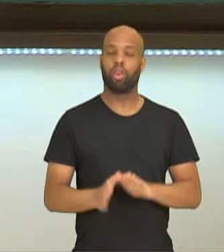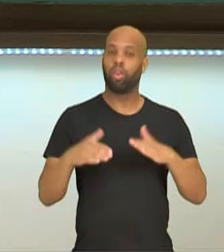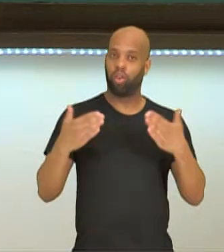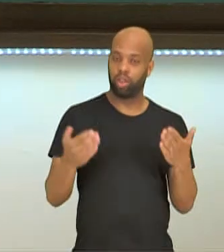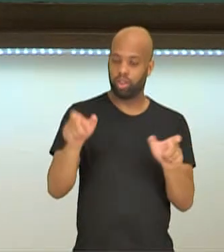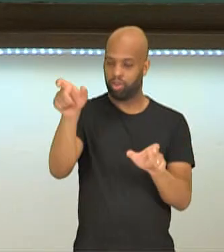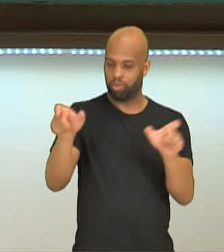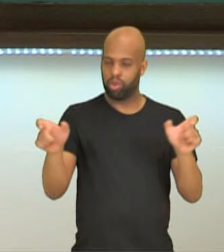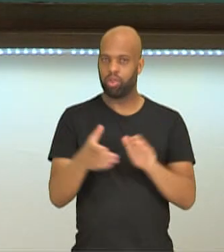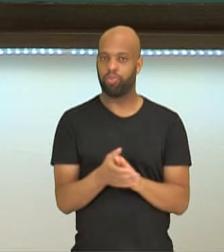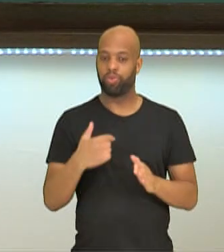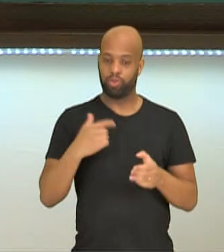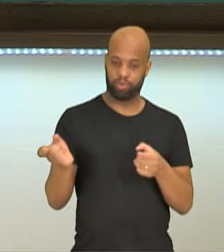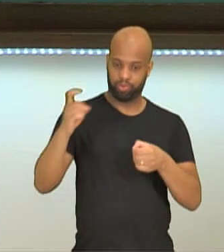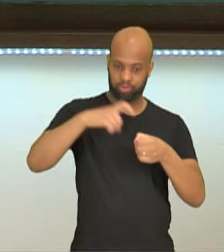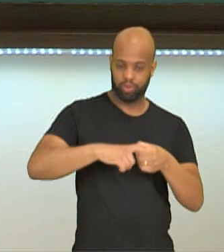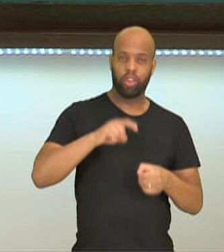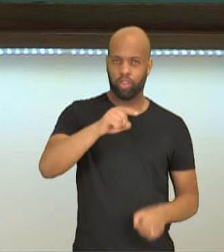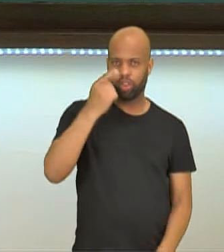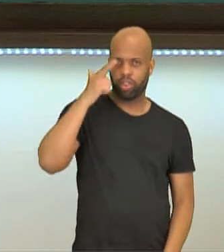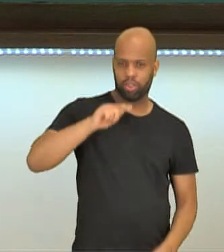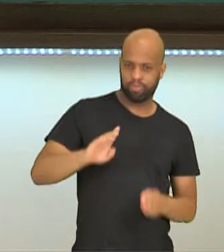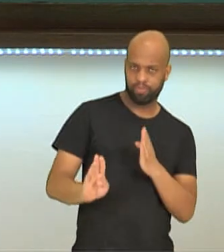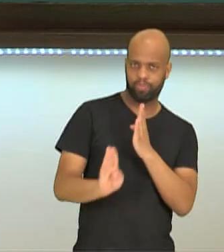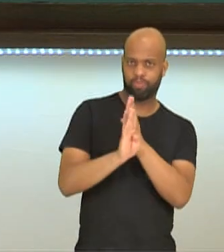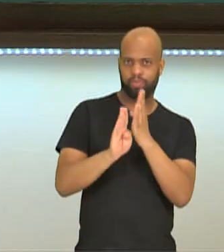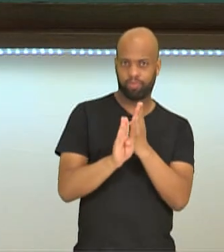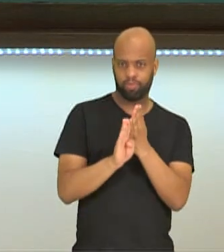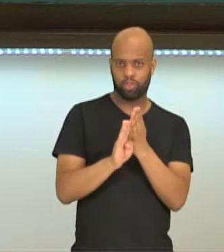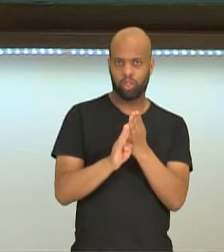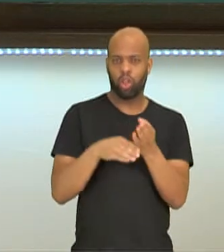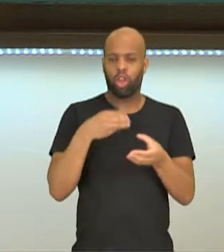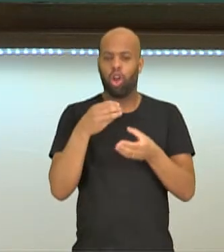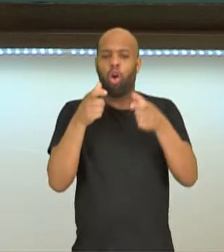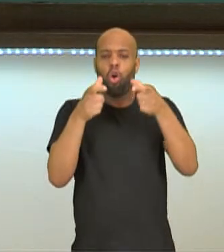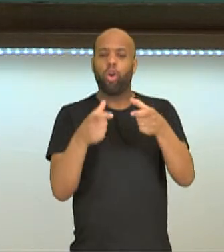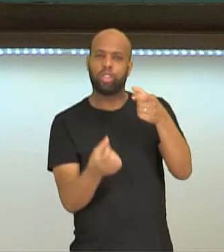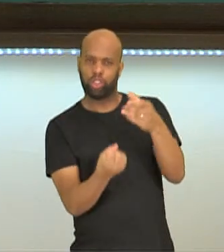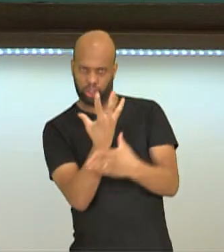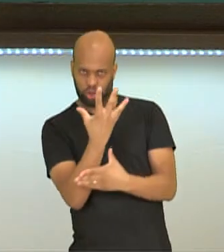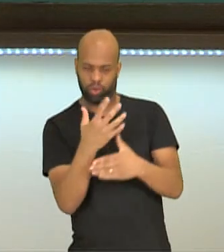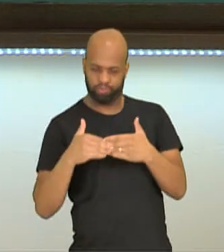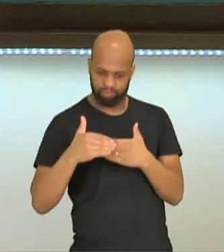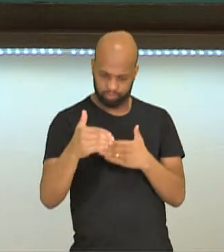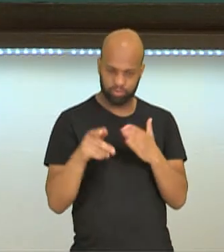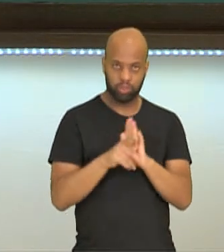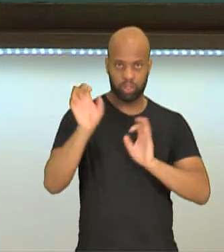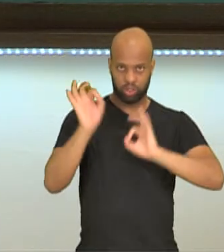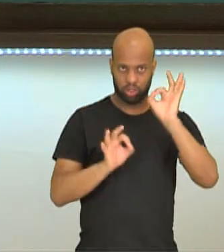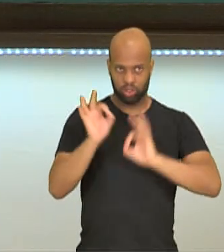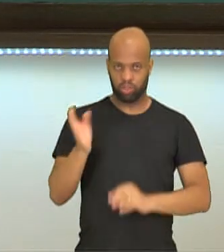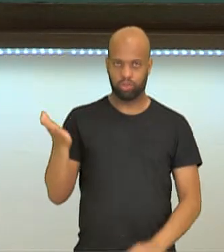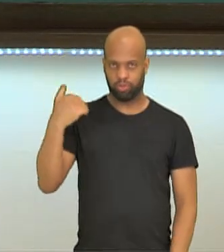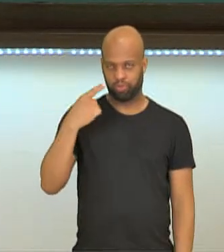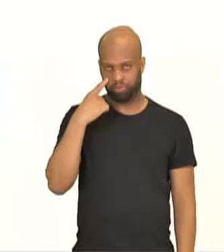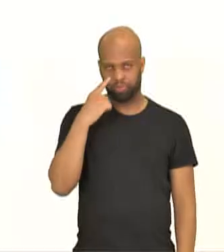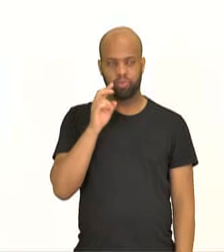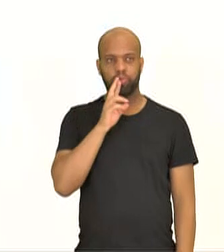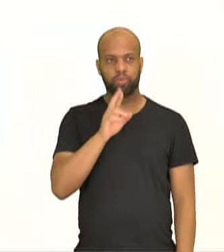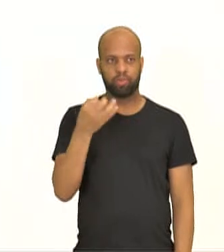Então, pessoal, voltamos. Conseguiram identificar a origem a partir da sistematização? Me acompanha na